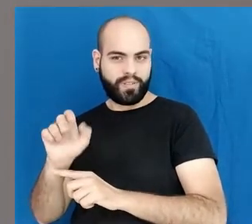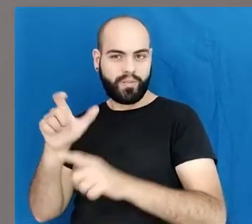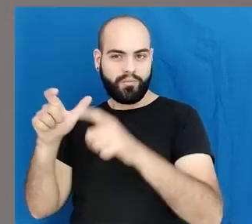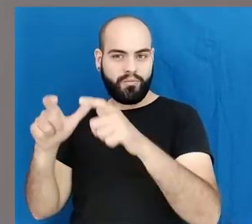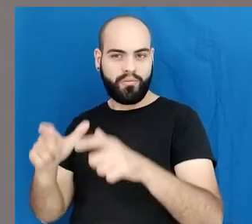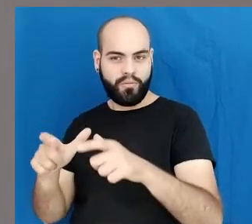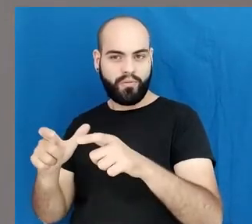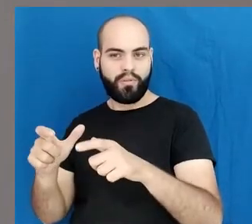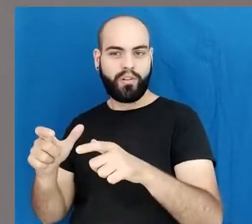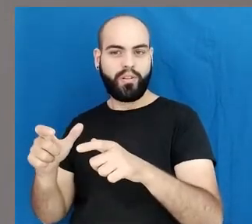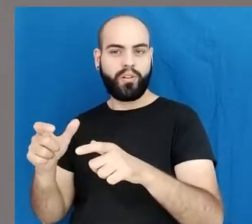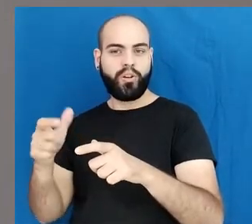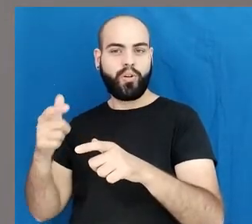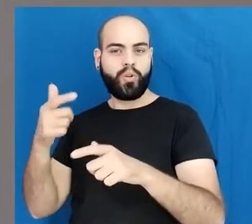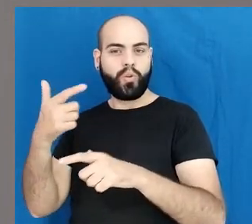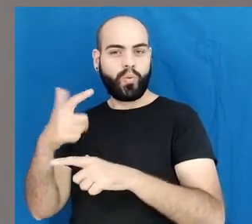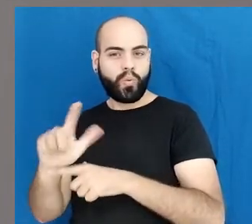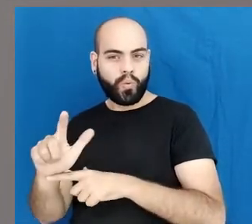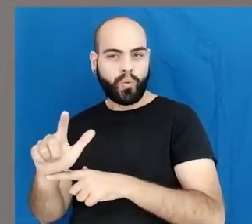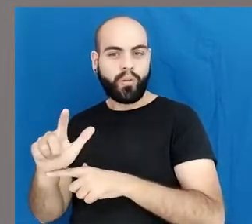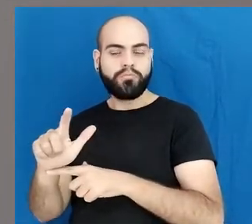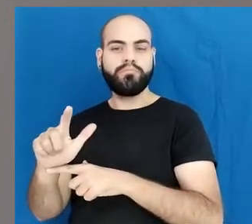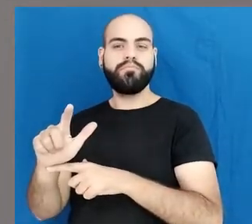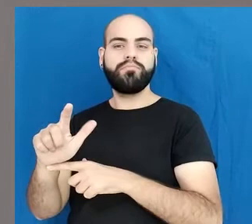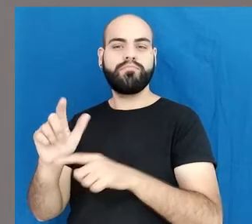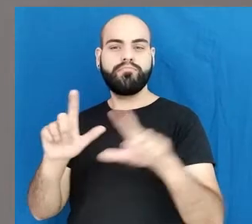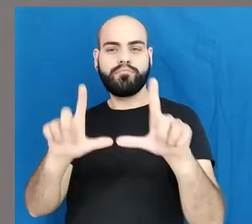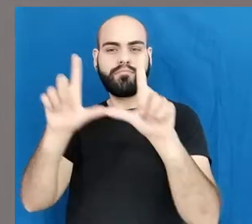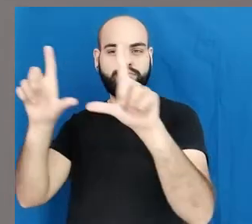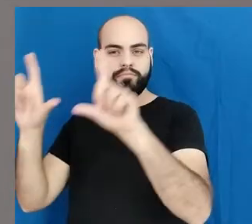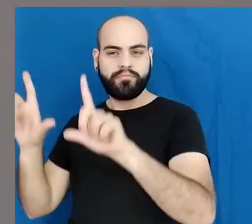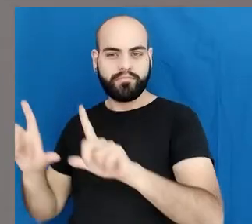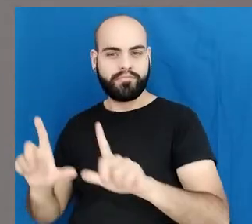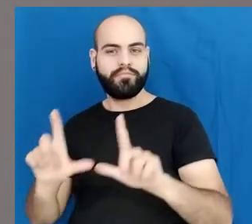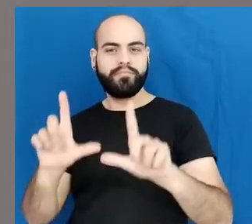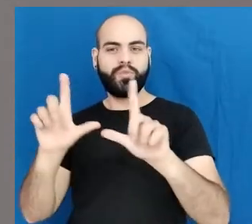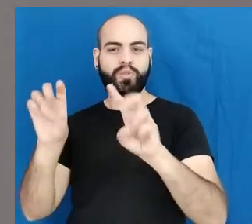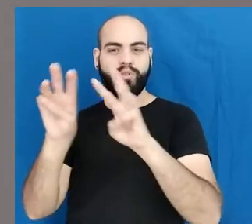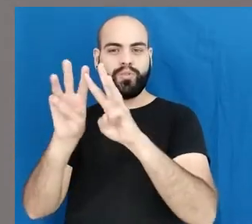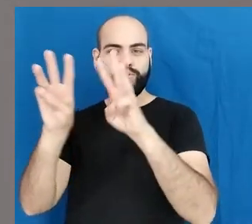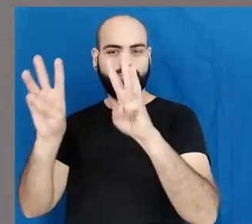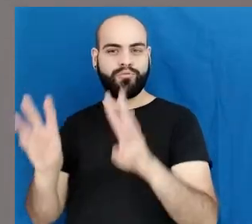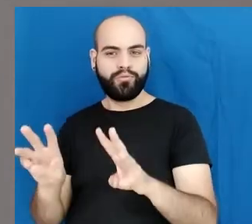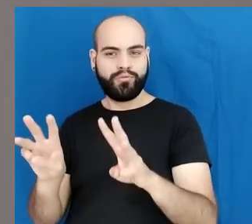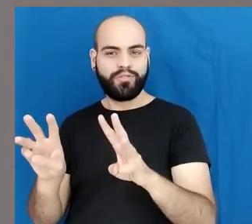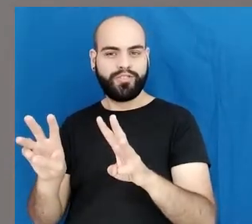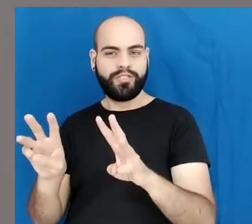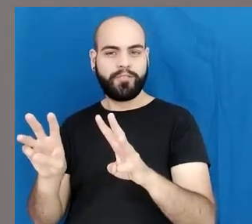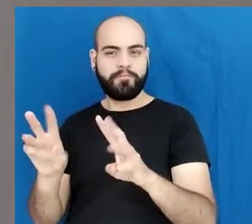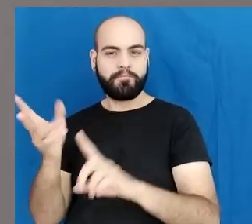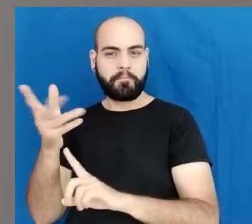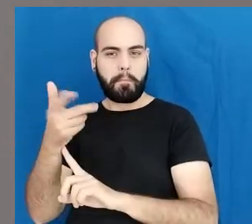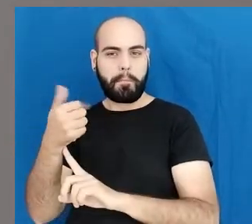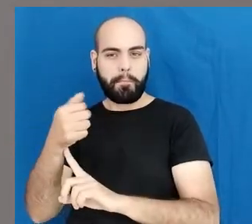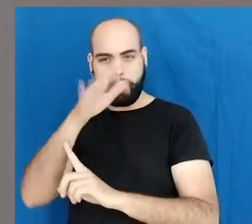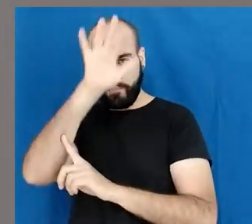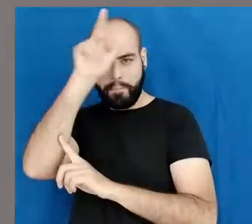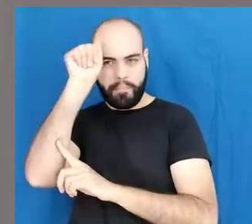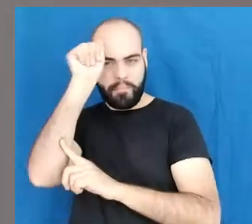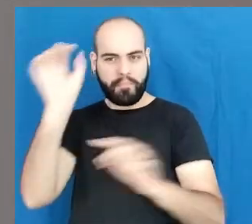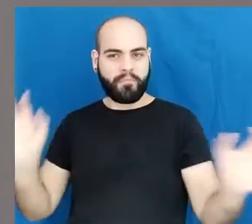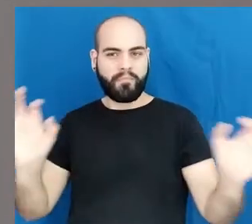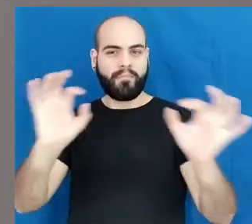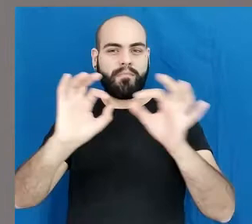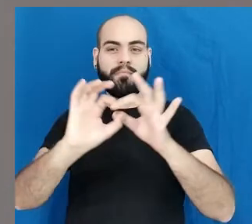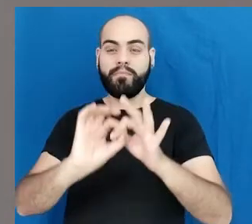então a ser mais um dos salões de exposição, mais um dos salões do Museu de Arte da Pampulha.